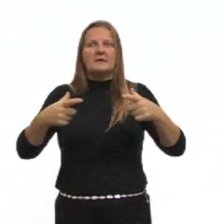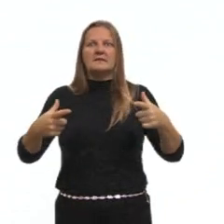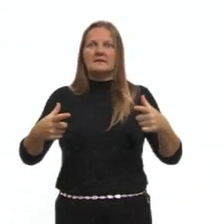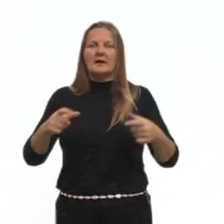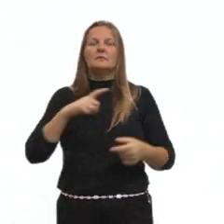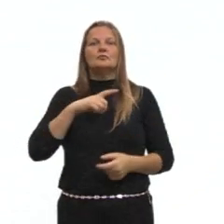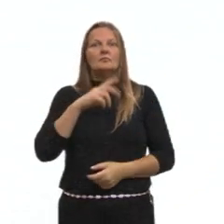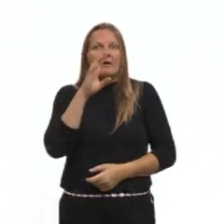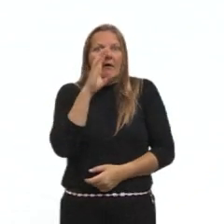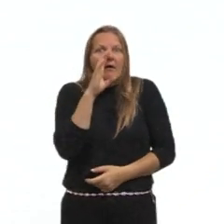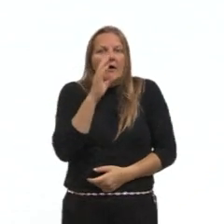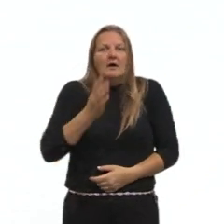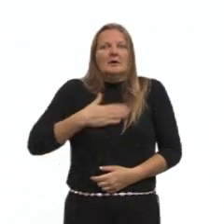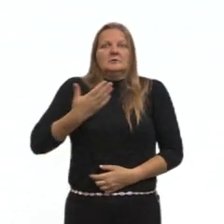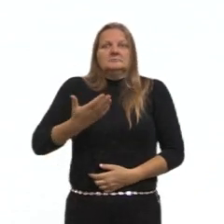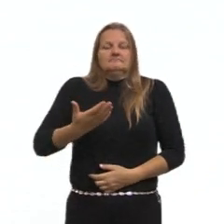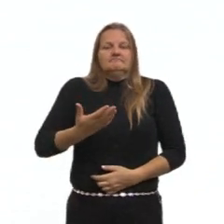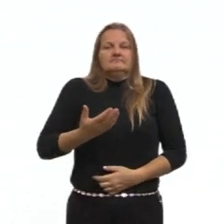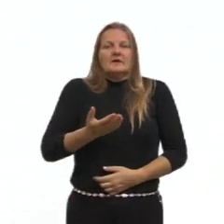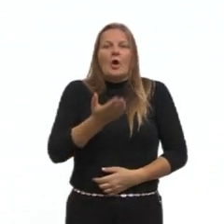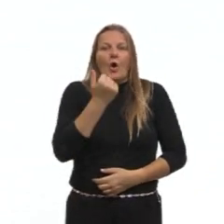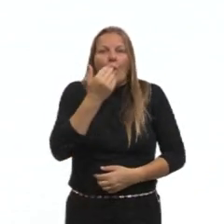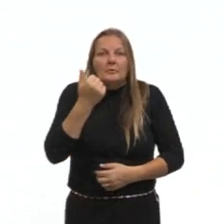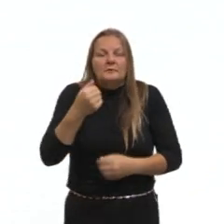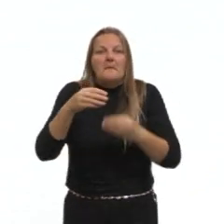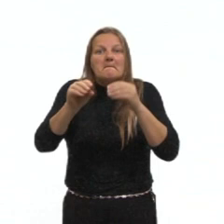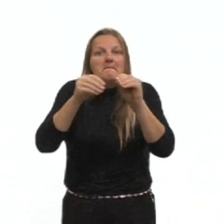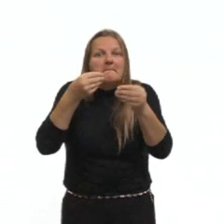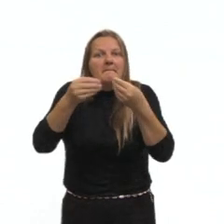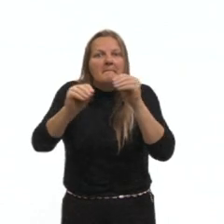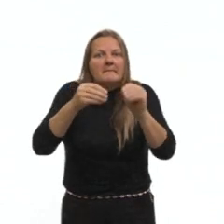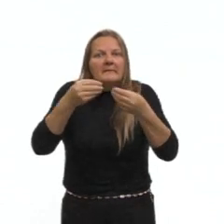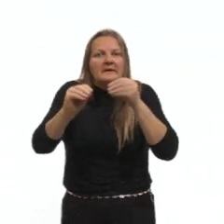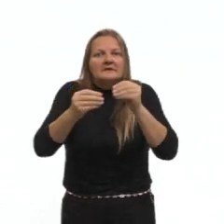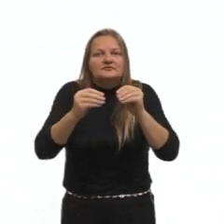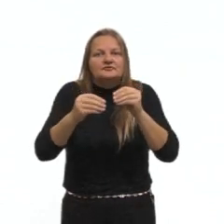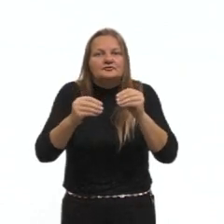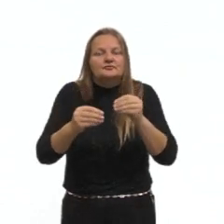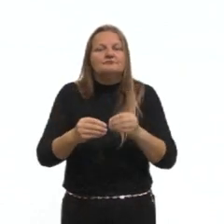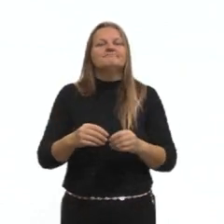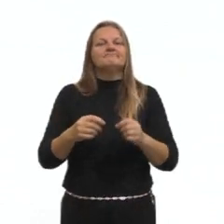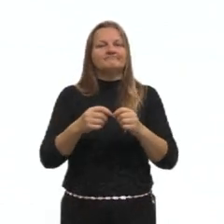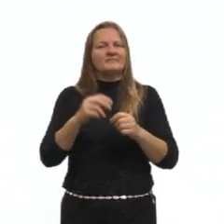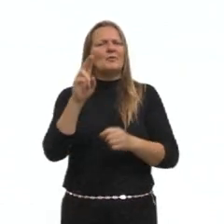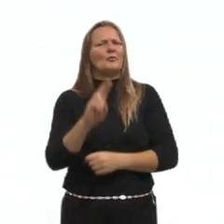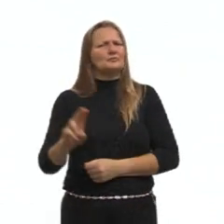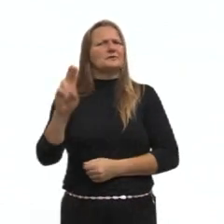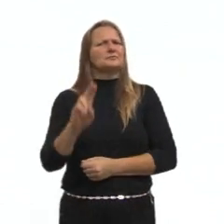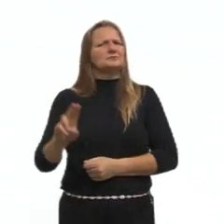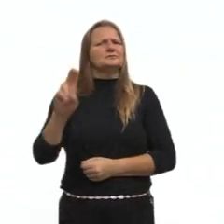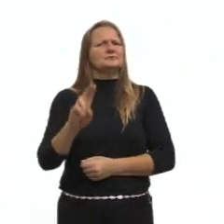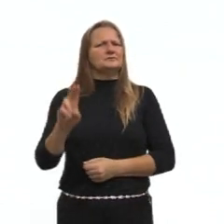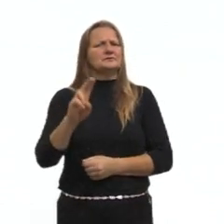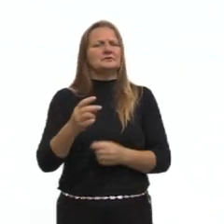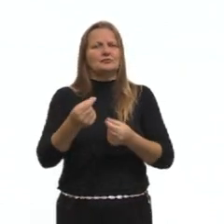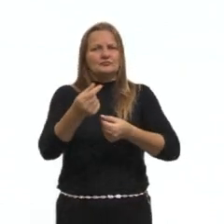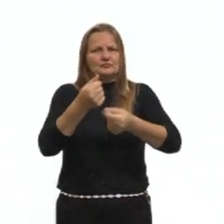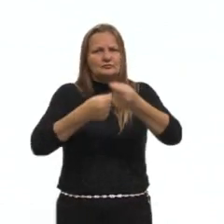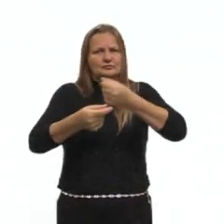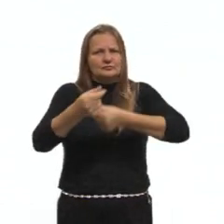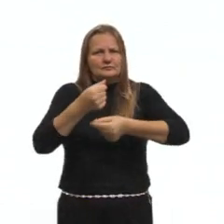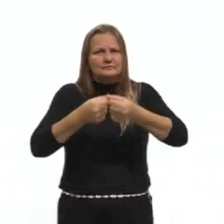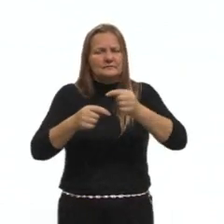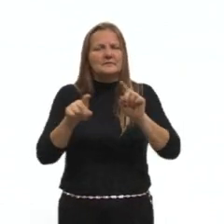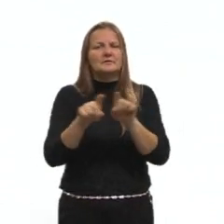nesse sentido também o consumo de plásticos tem aumentado cada vez mais né por ser economicamente também falando